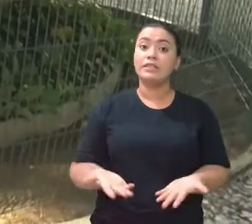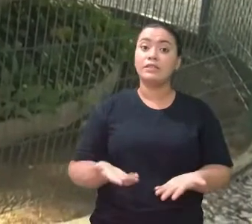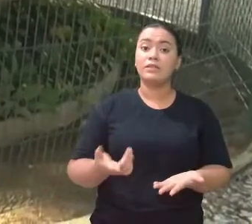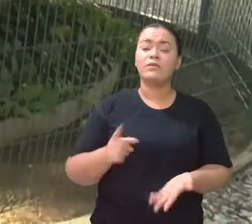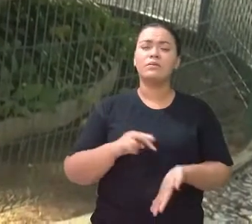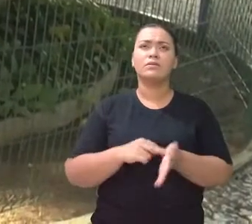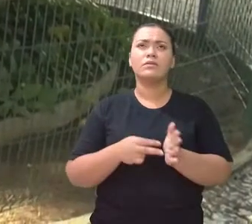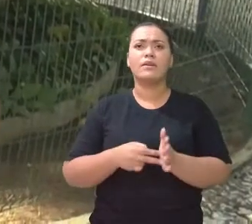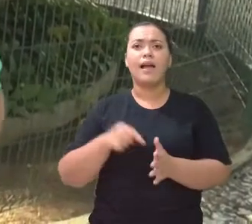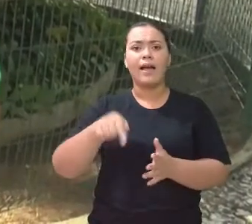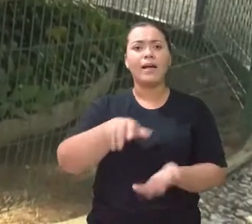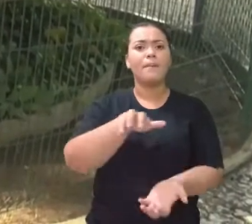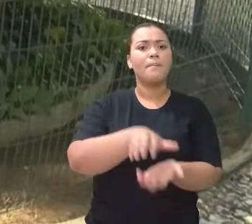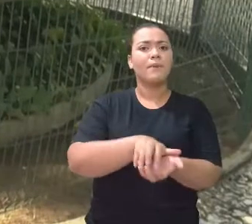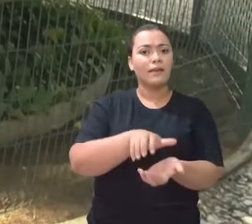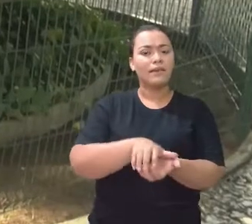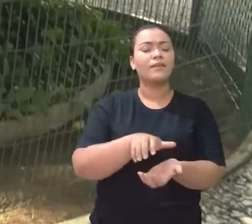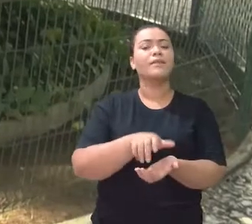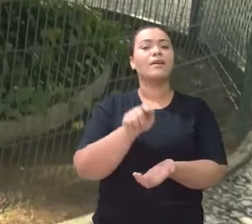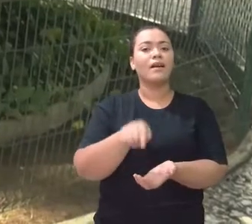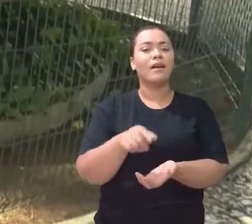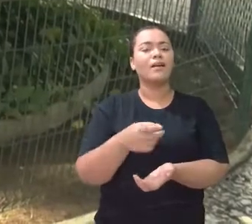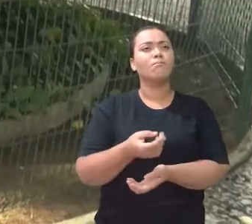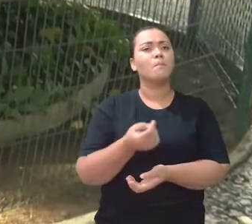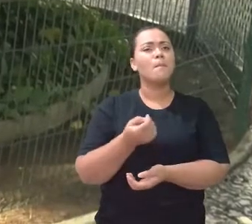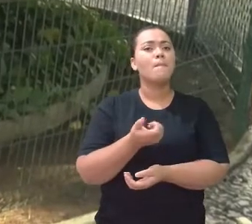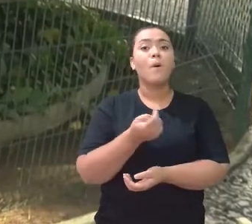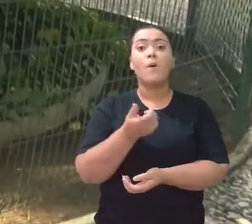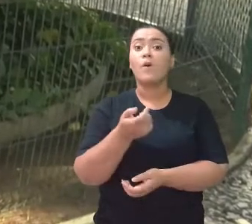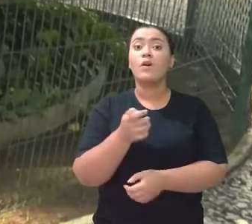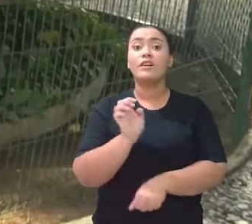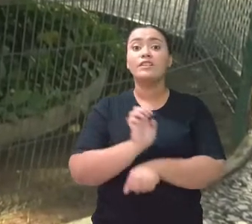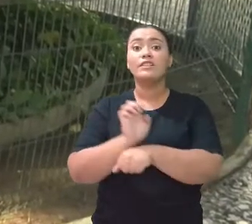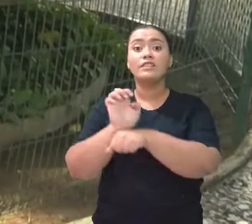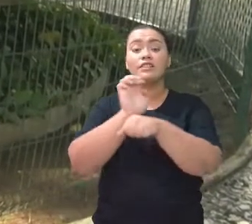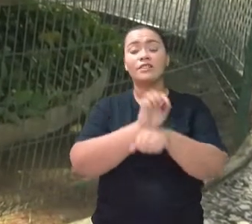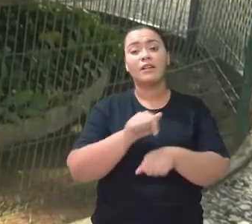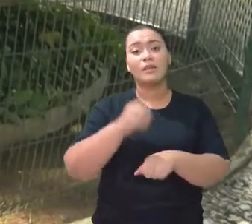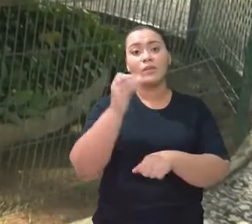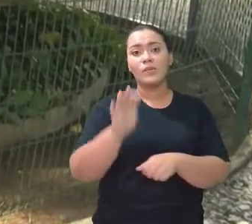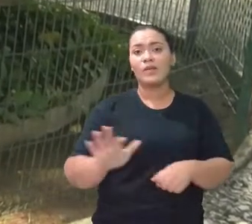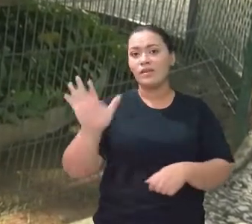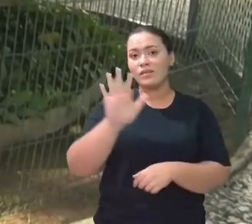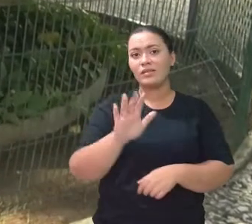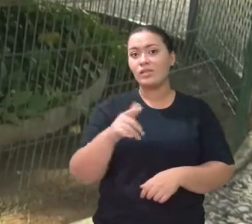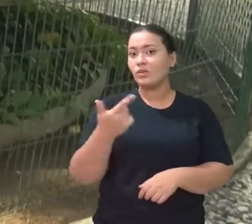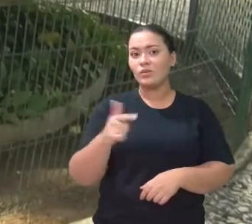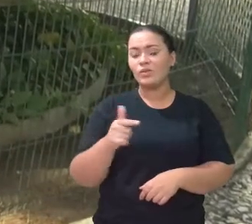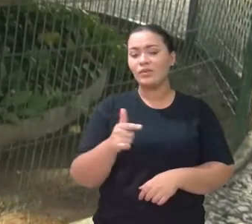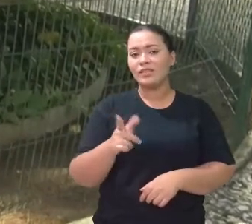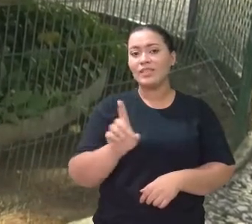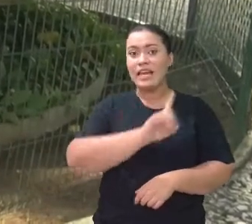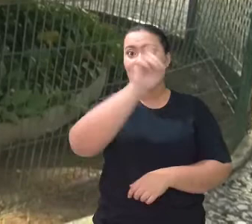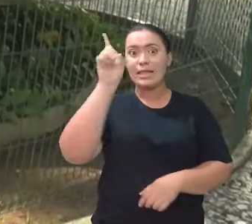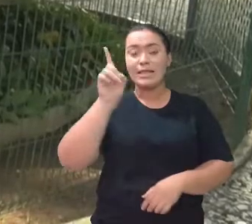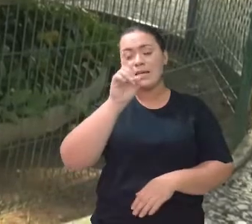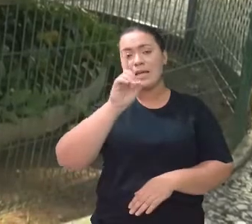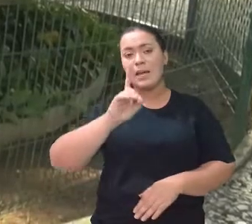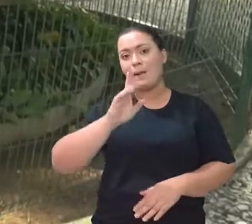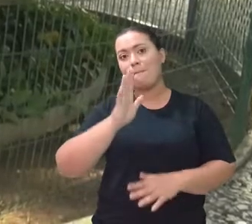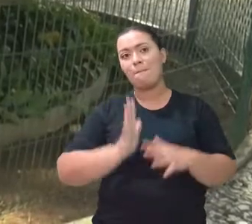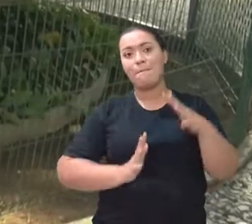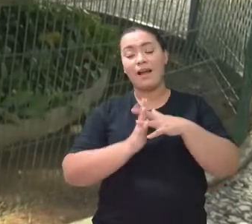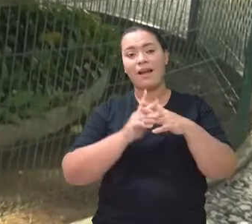sentido, Pernambuco era um dos poucos estados do Brasil que ainda não tinha a sua data magna. Então,